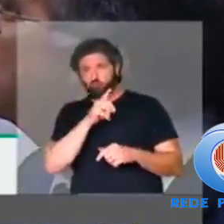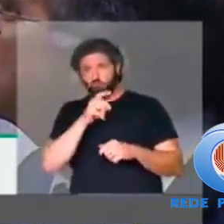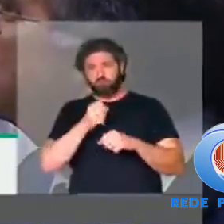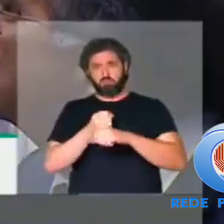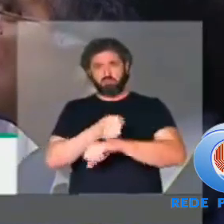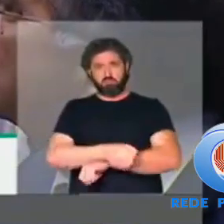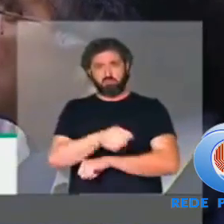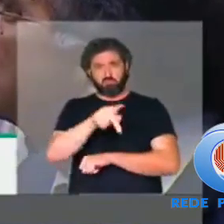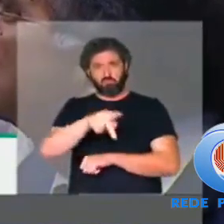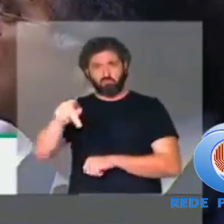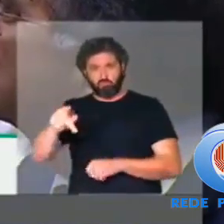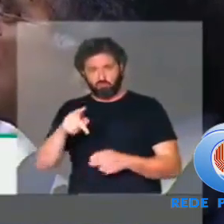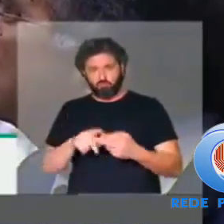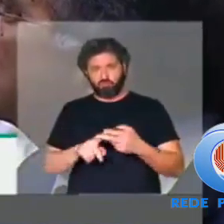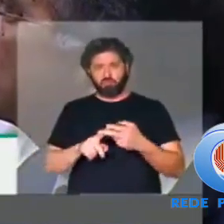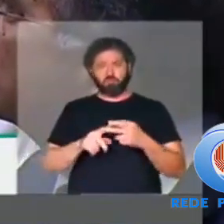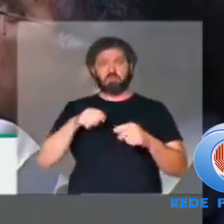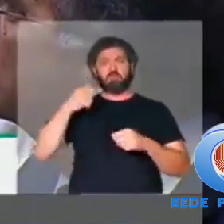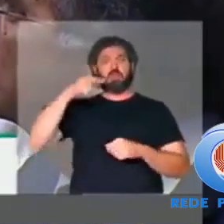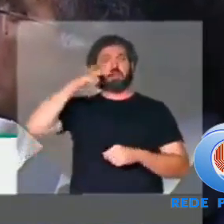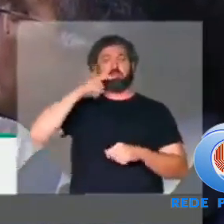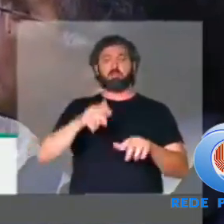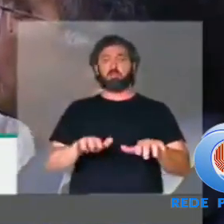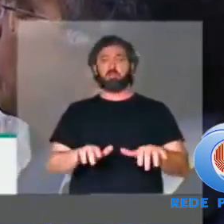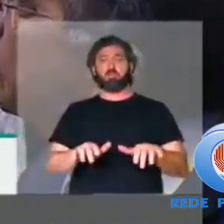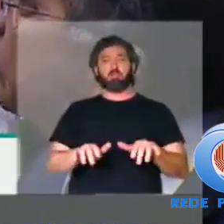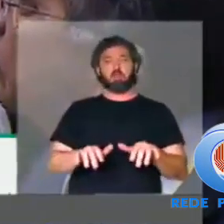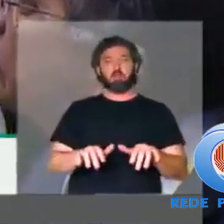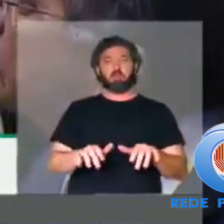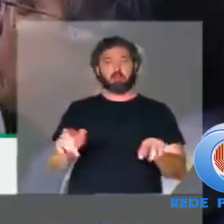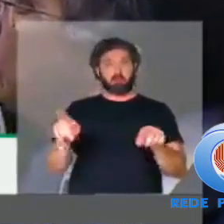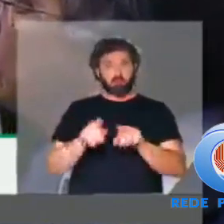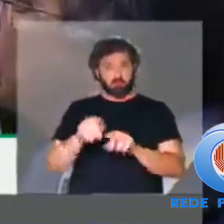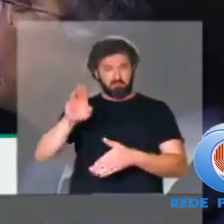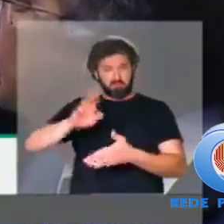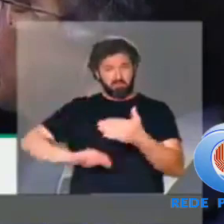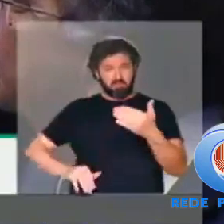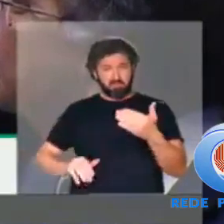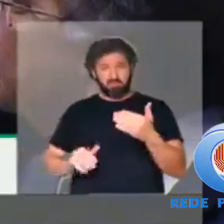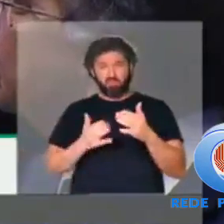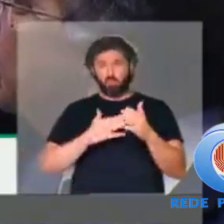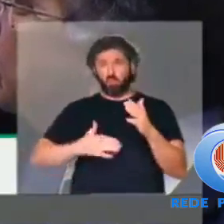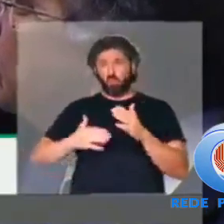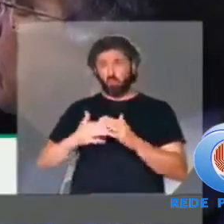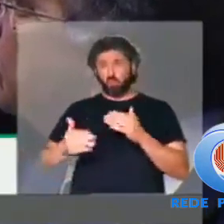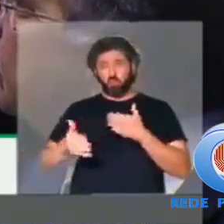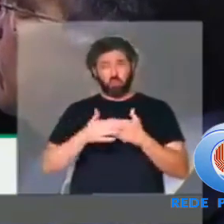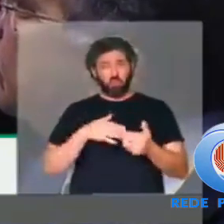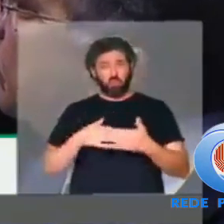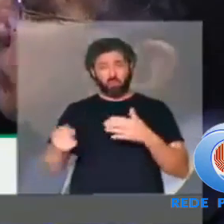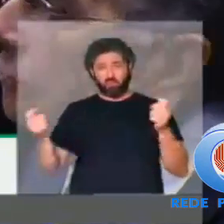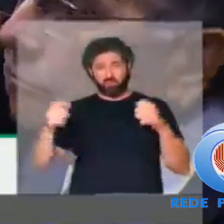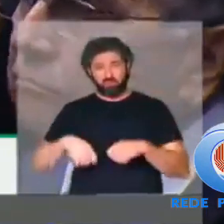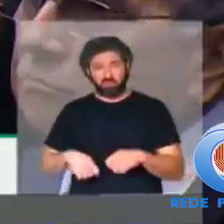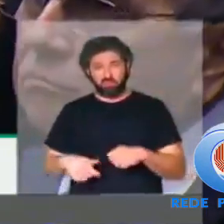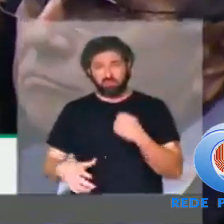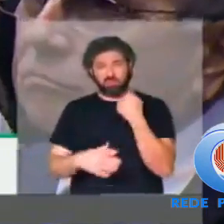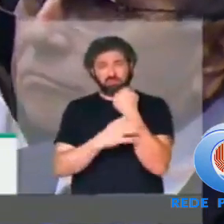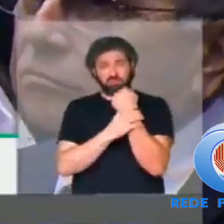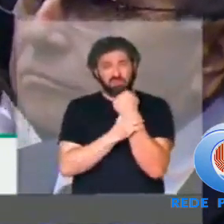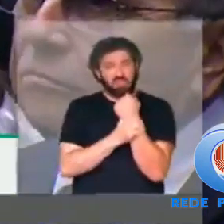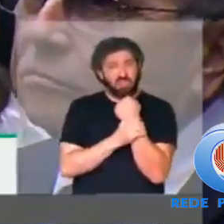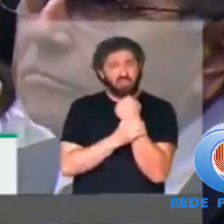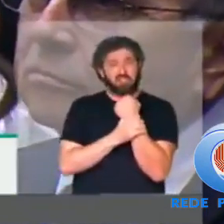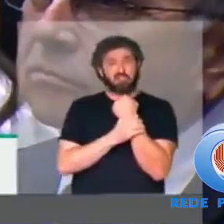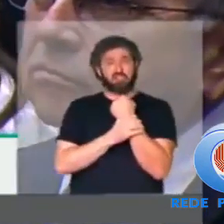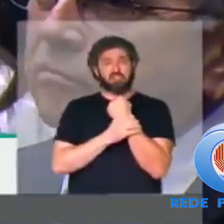para professores, operadores de telemarketing, ainda retira toda e qualquer possibilidade de